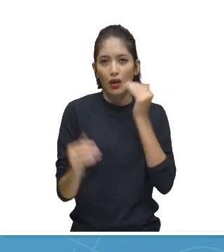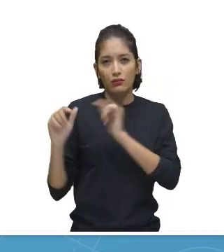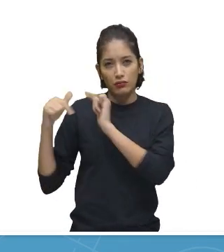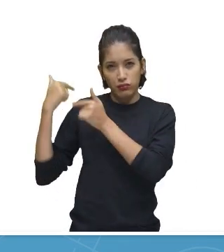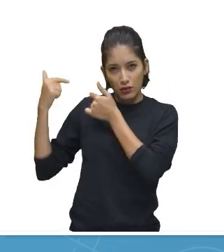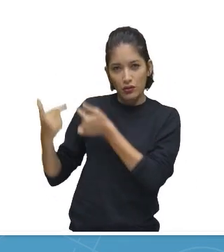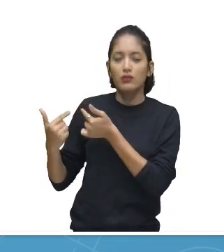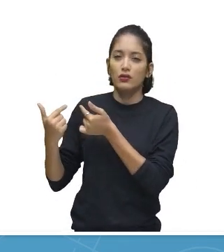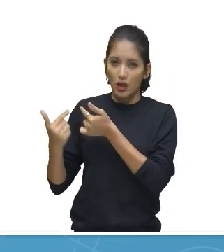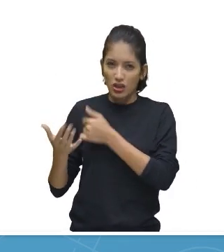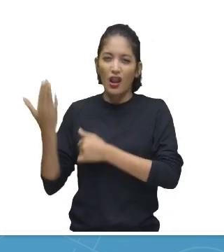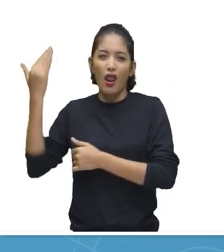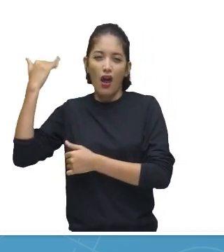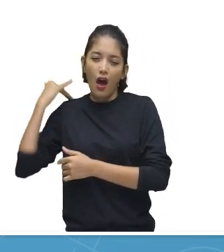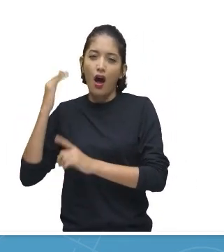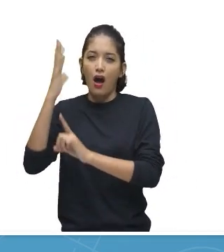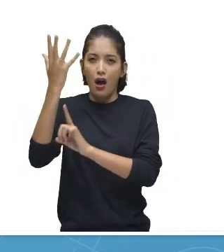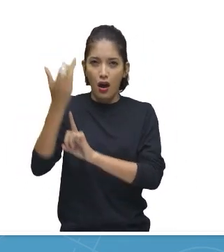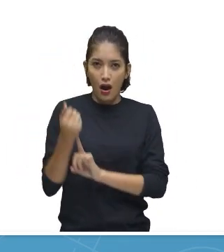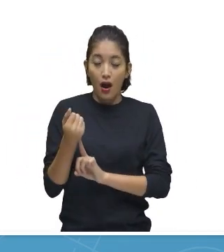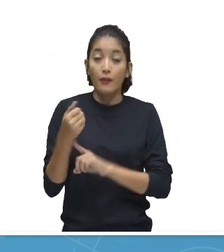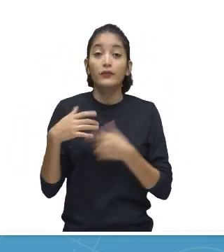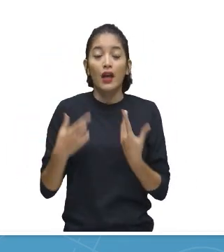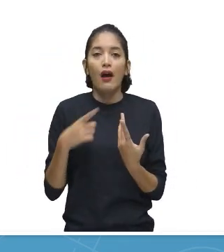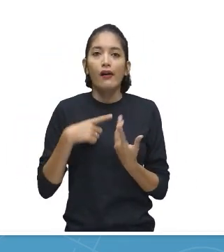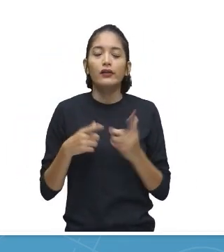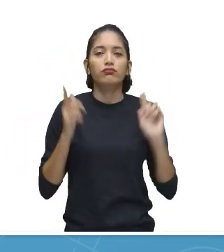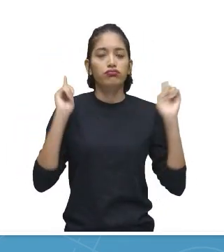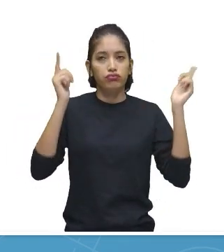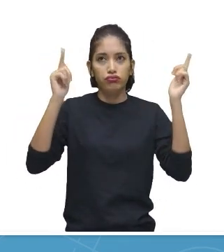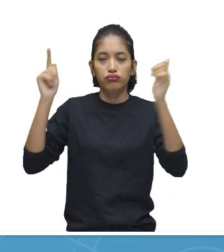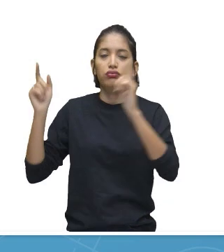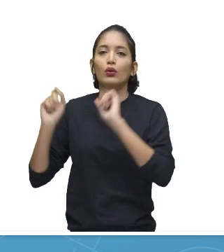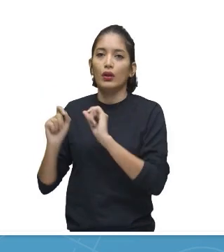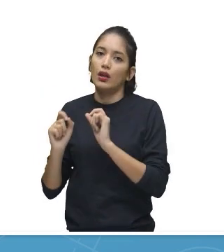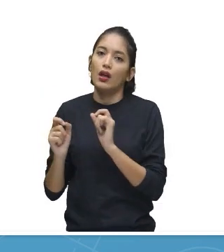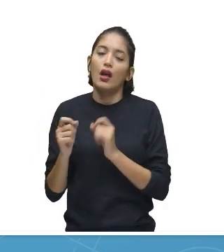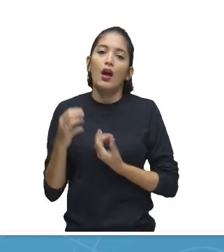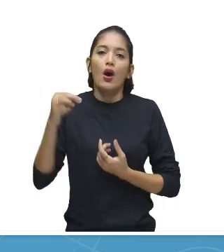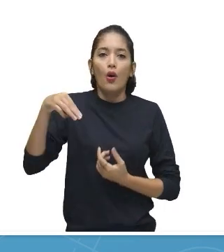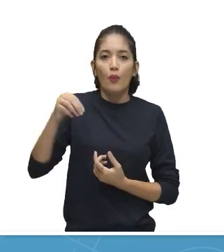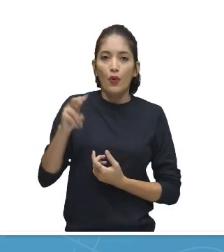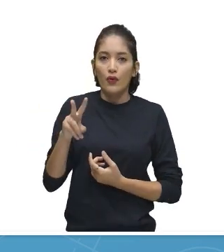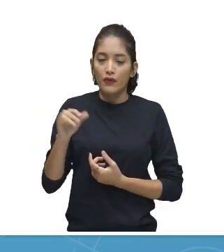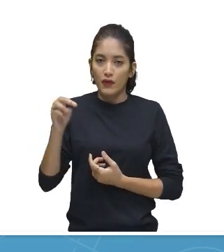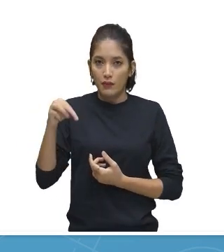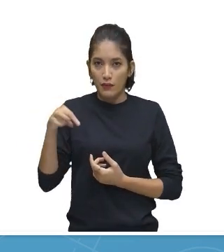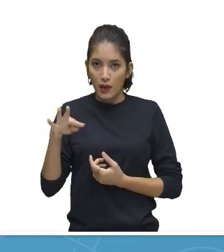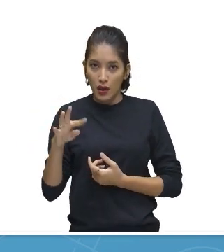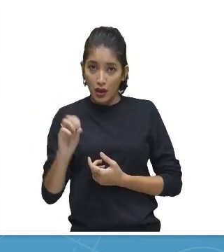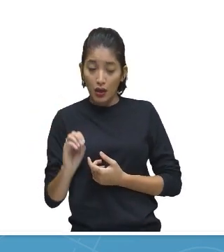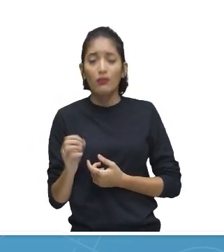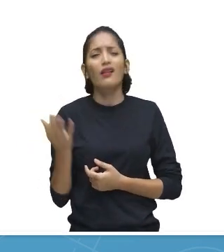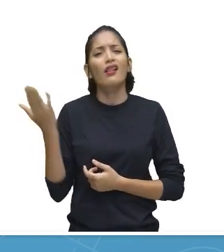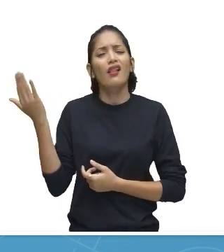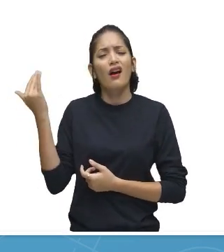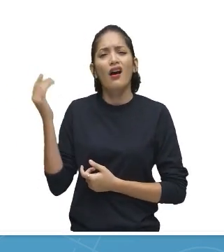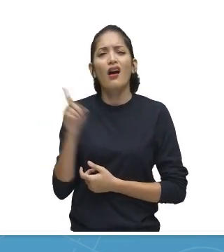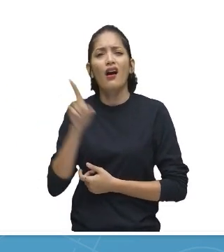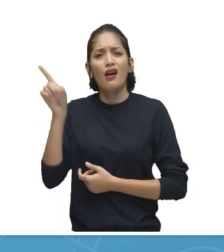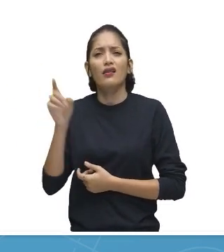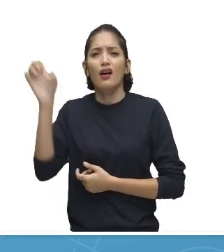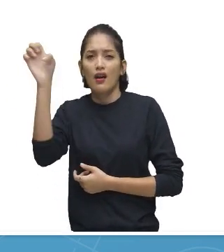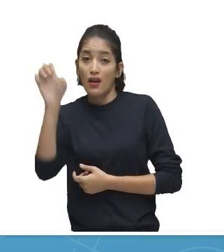dentro da história da arte. Surgiu uma série de movimentos artísticos, também chamados de vanguardas artísticas, na Europa. Olha só,